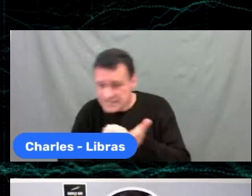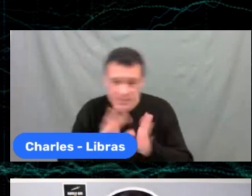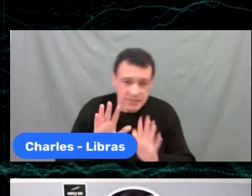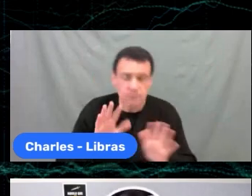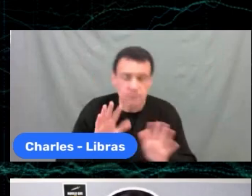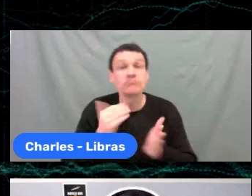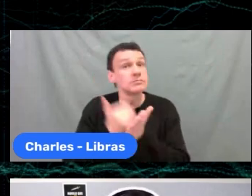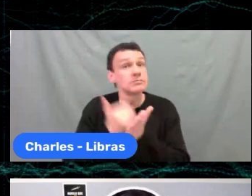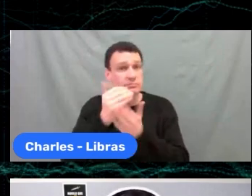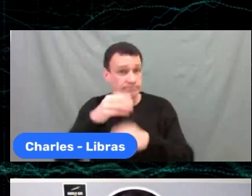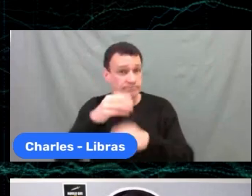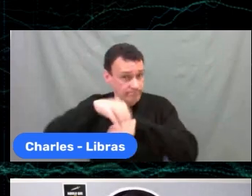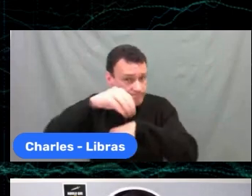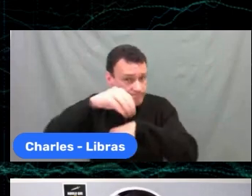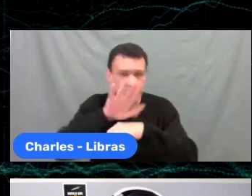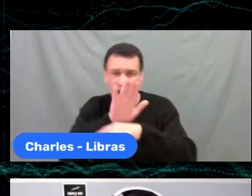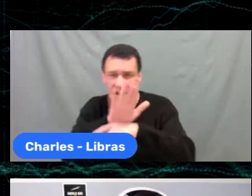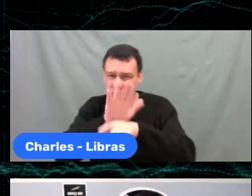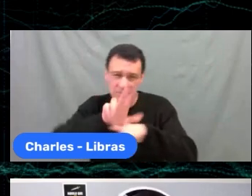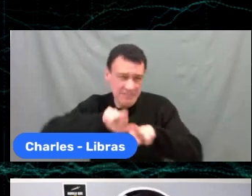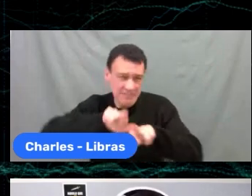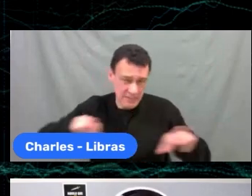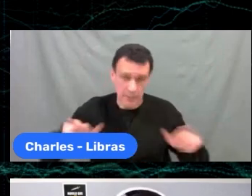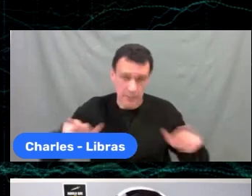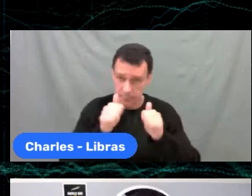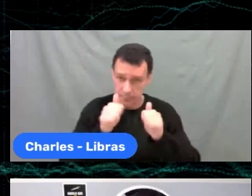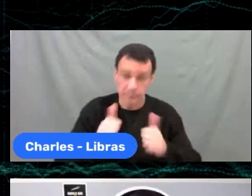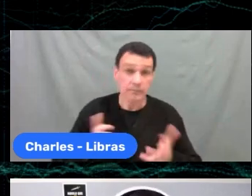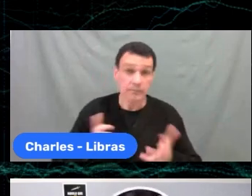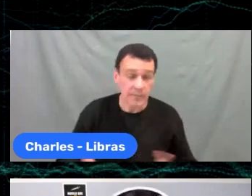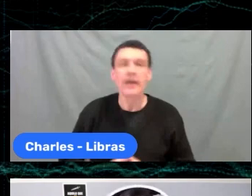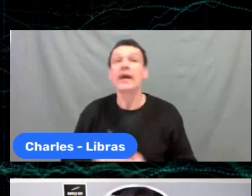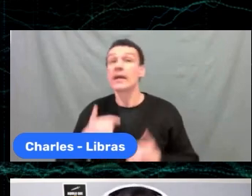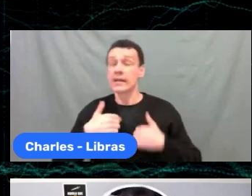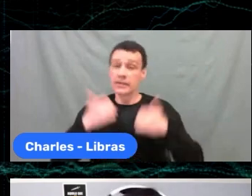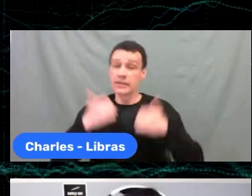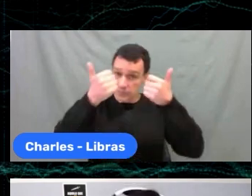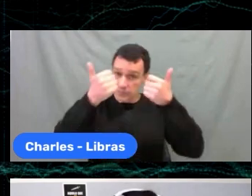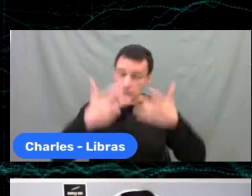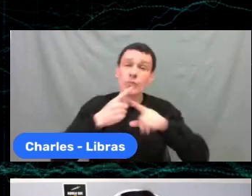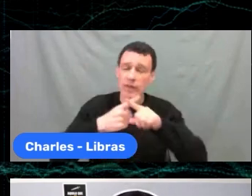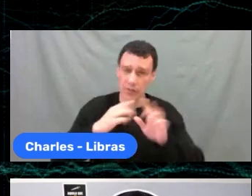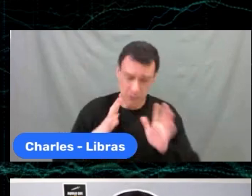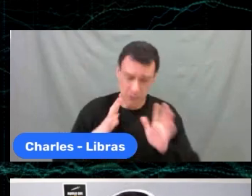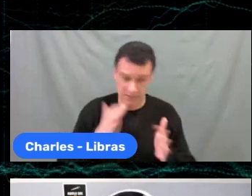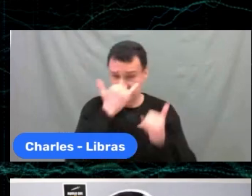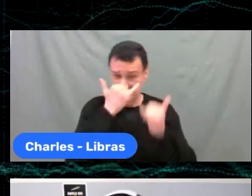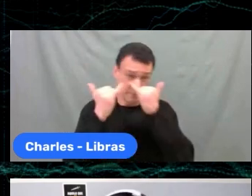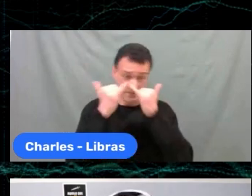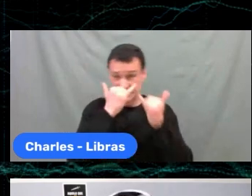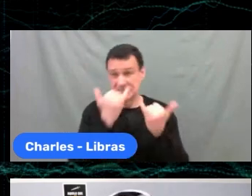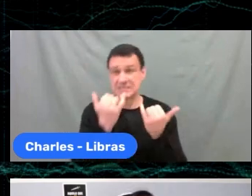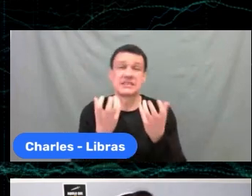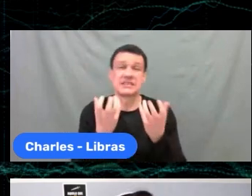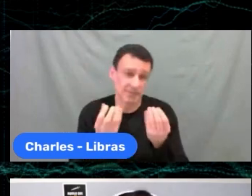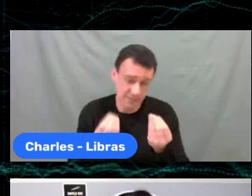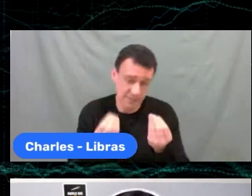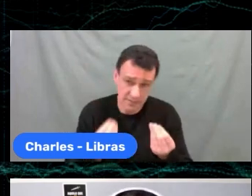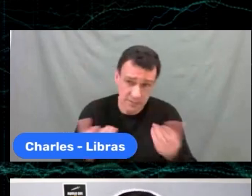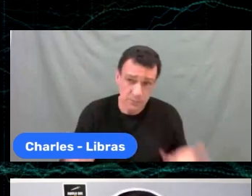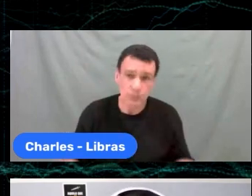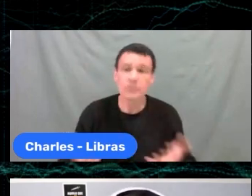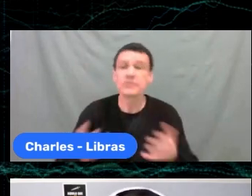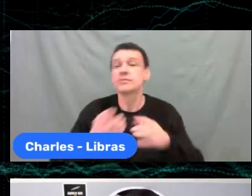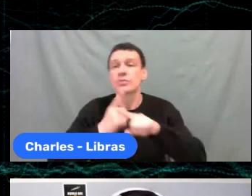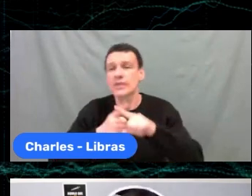porque aqui no que eu vou trazer hoje, já quebrei muita cara com alguns pontos, né, principalmente relacionado à parte de